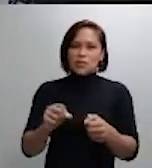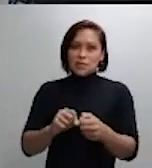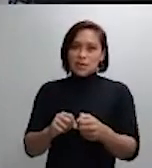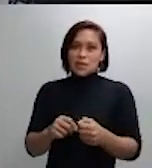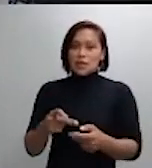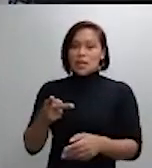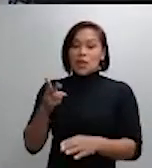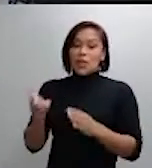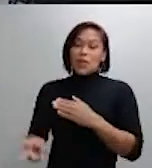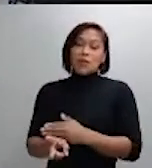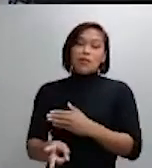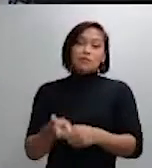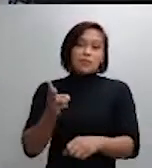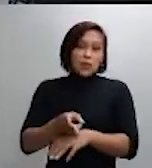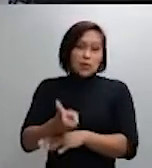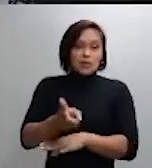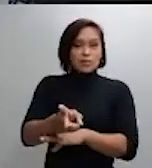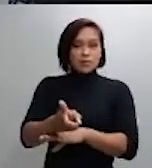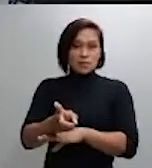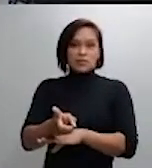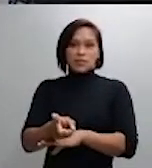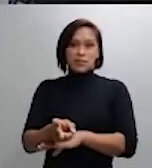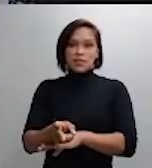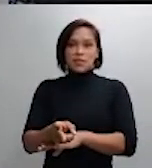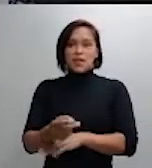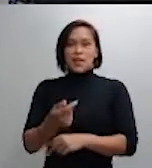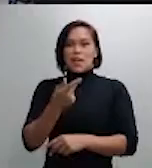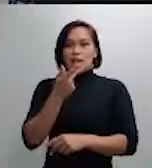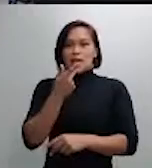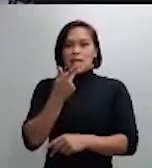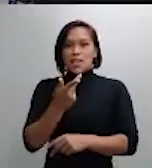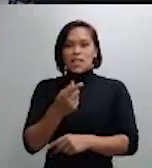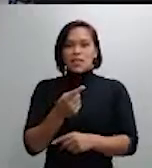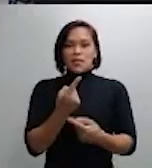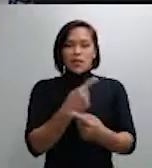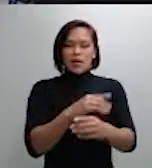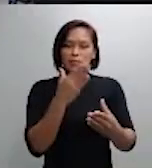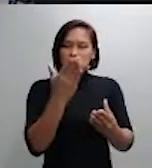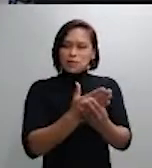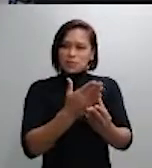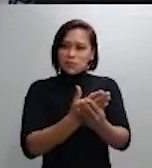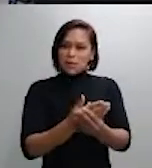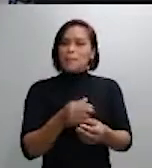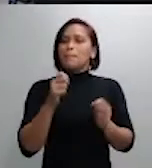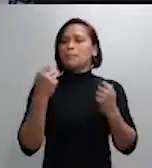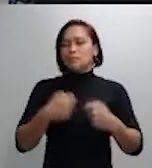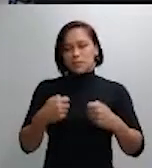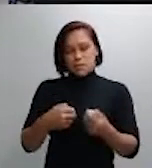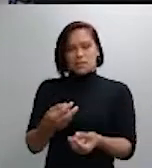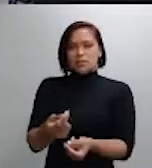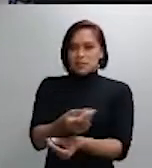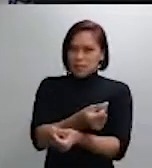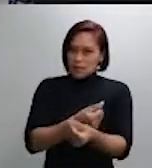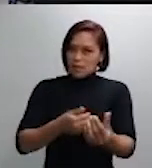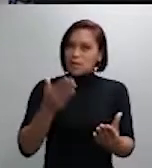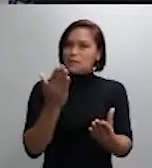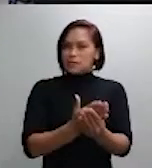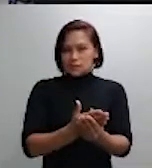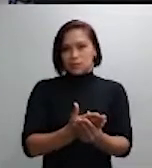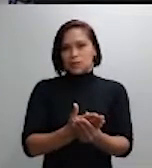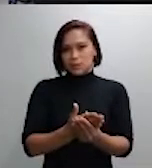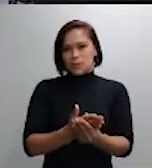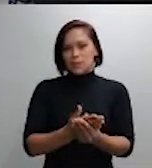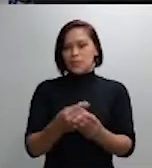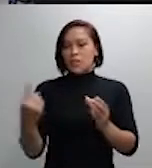aquele que deu causa injustamente a uma demanda deve pagar os custos processuais, incluindo os custos